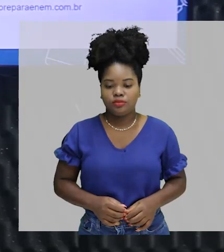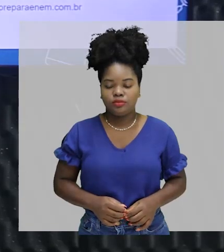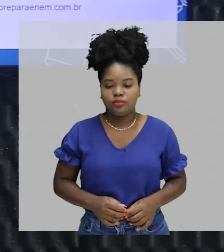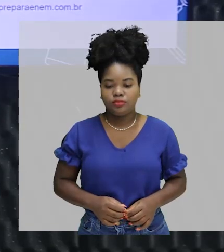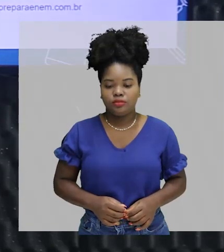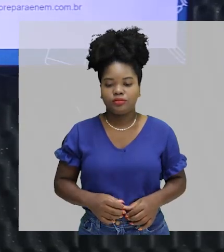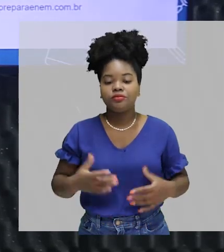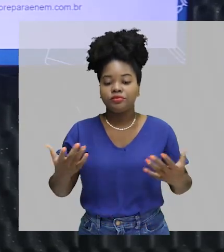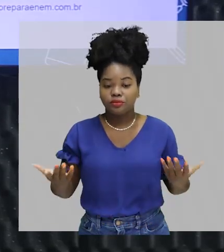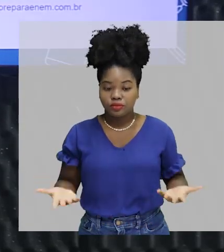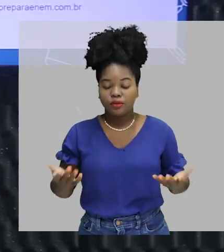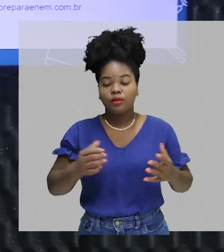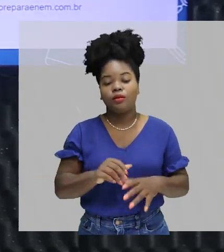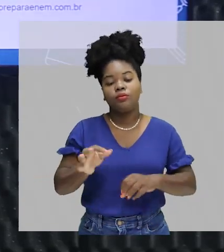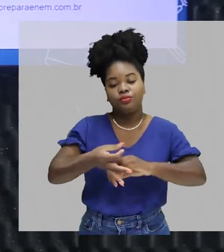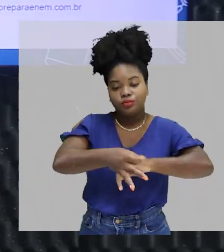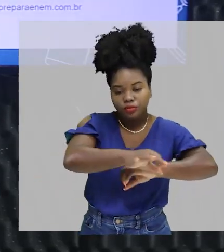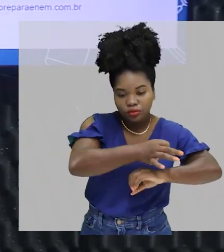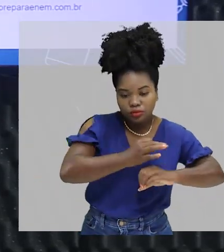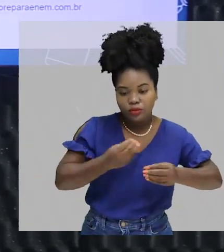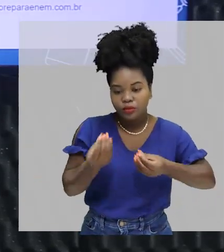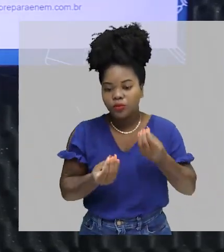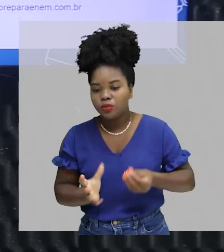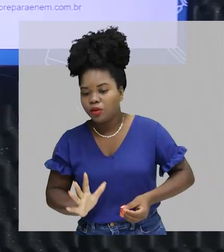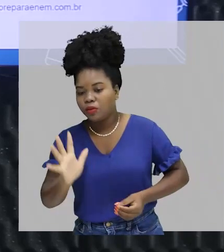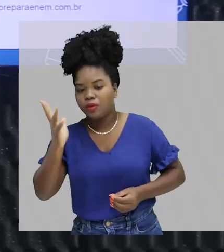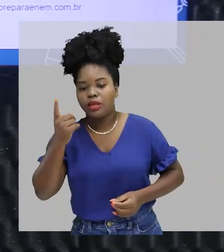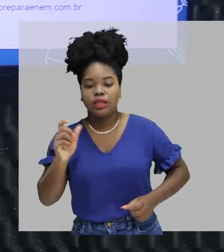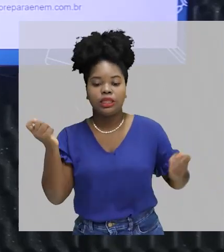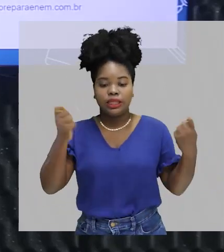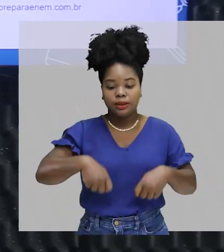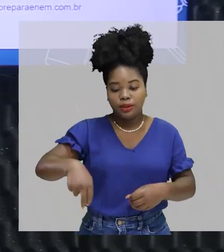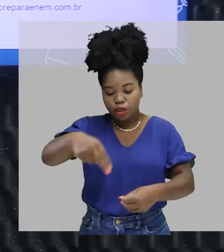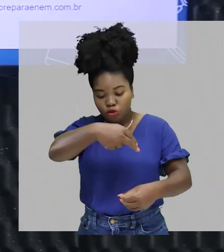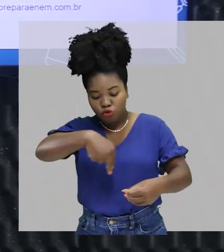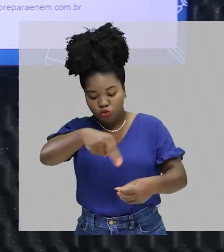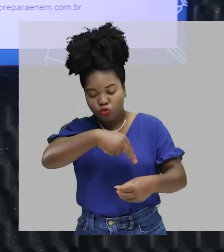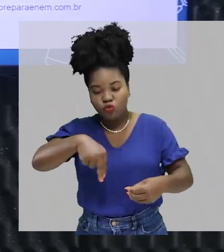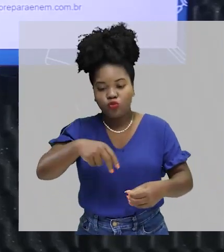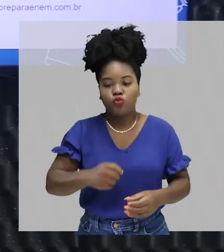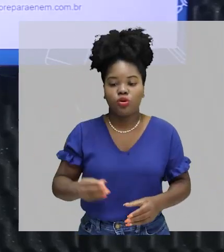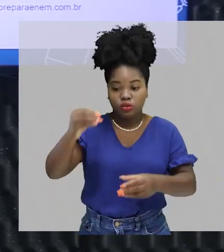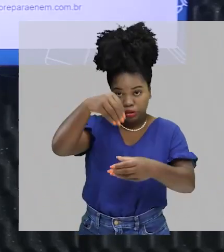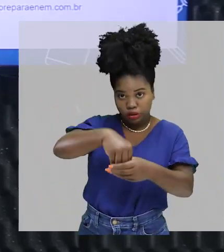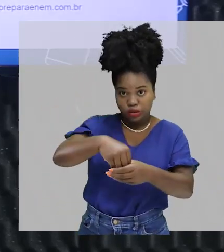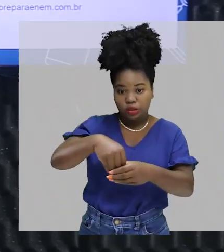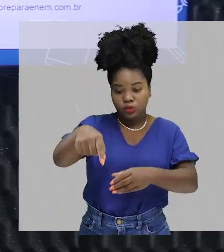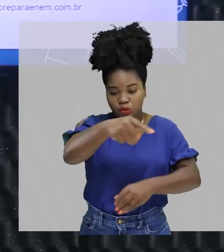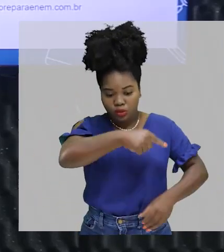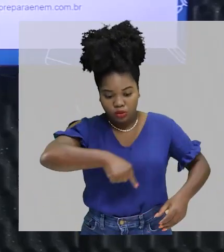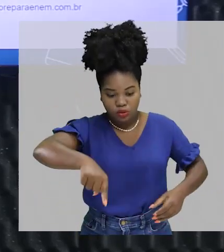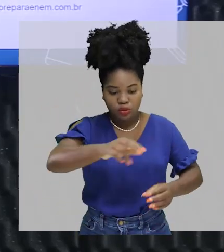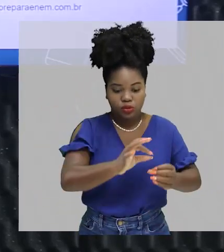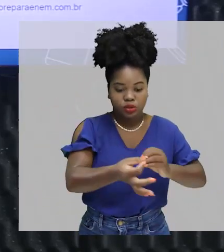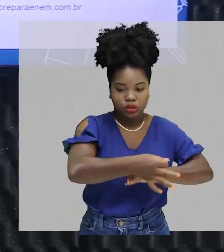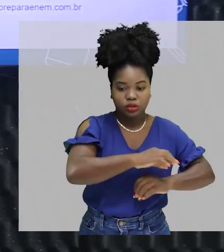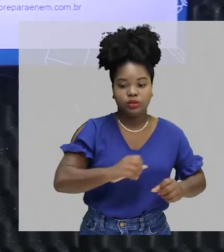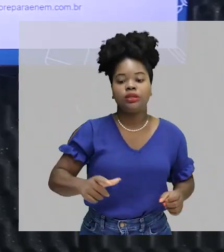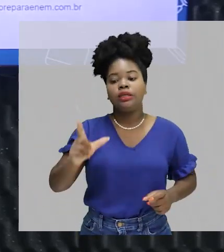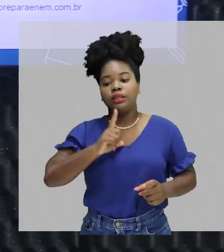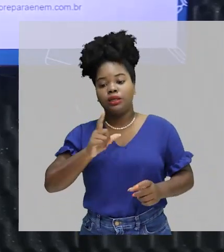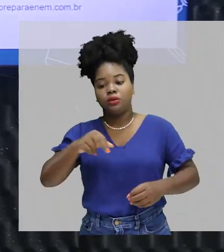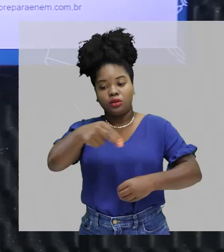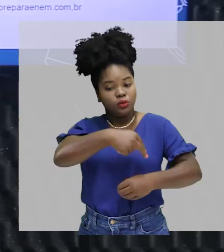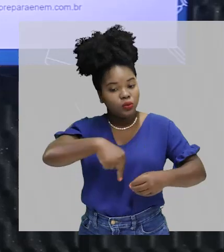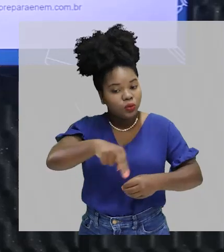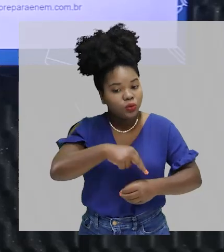homem. Turma, os átomos, nós podemos ter núcleos estáveis ou então núcleos que vão apresentar